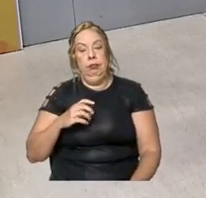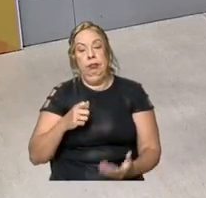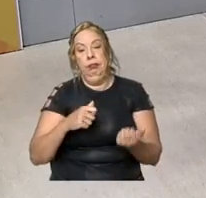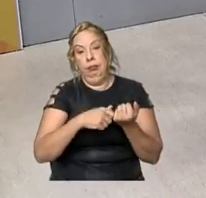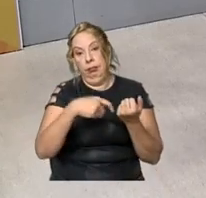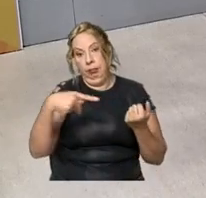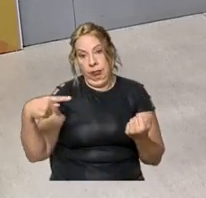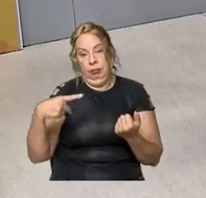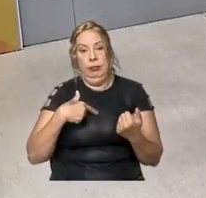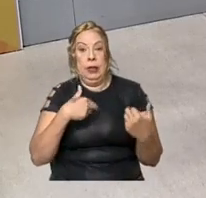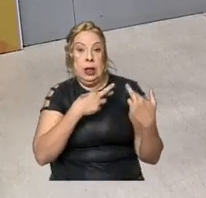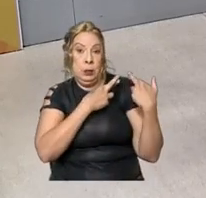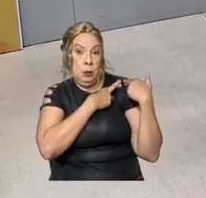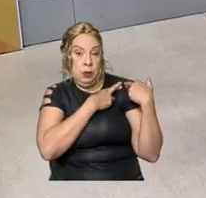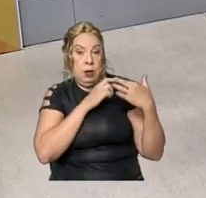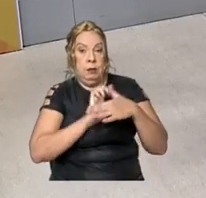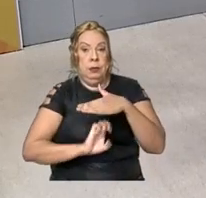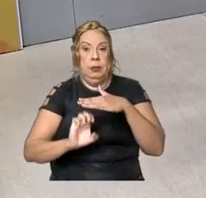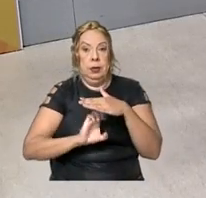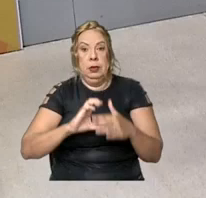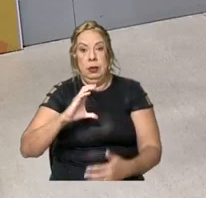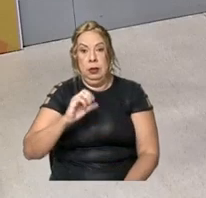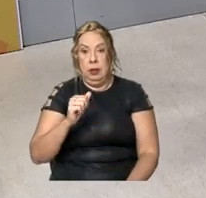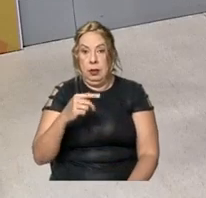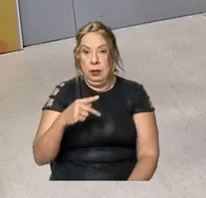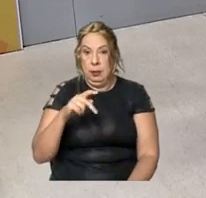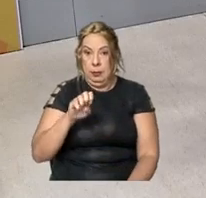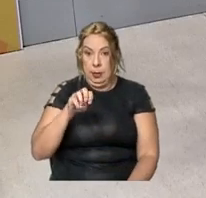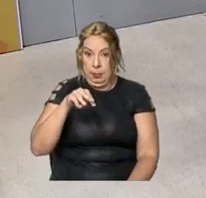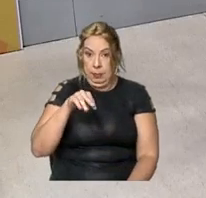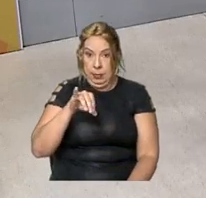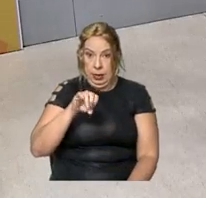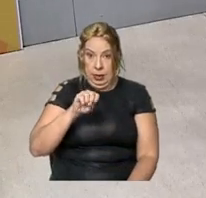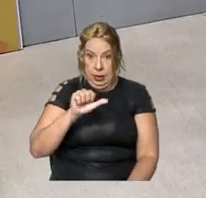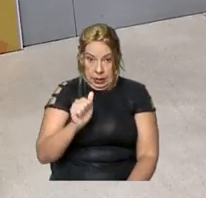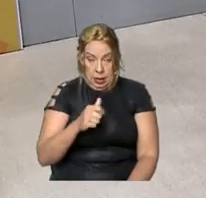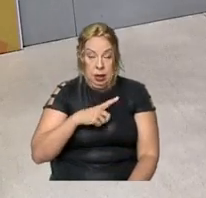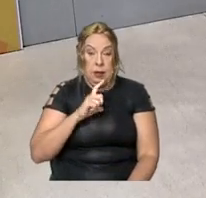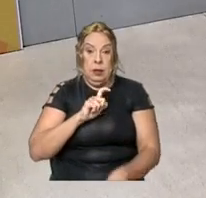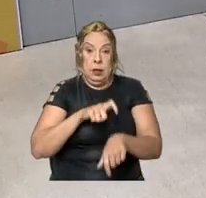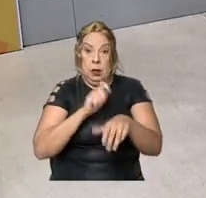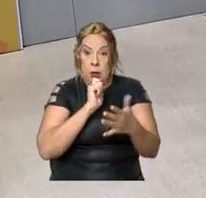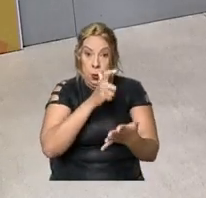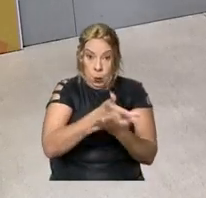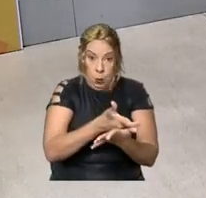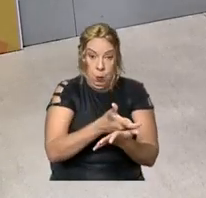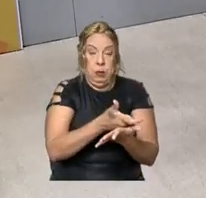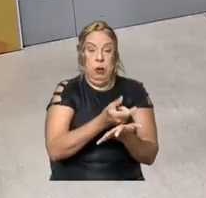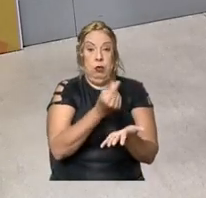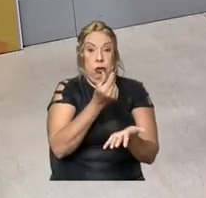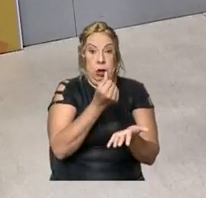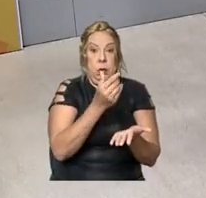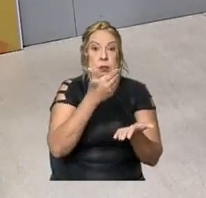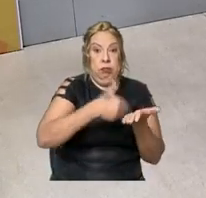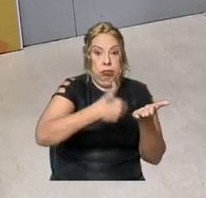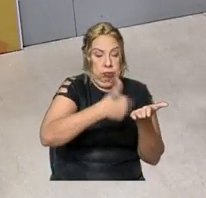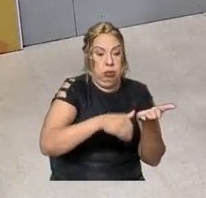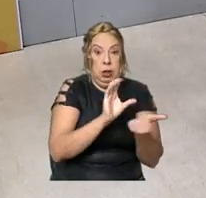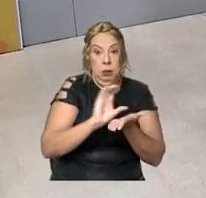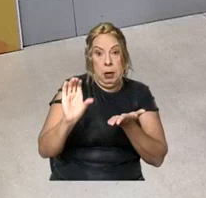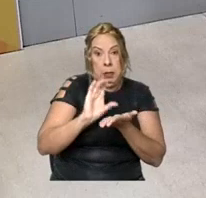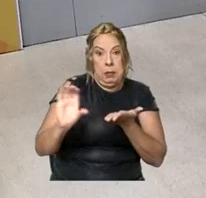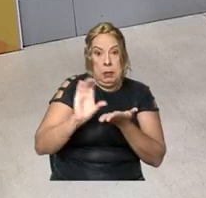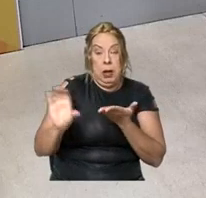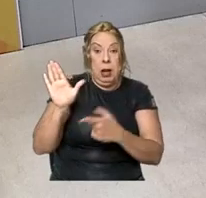premiável, emitido pela Capemisa Capitalização SA. E aí, quando você compra seu título Cajucap, está automaticamente apoiando e